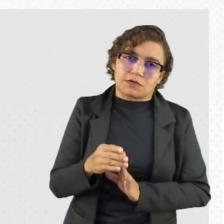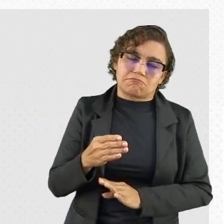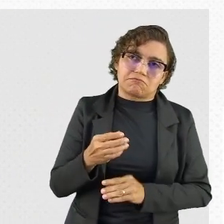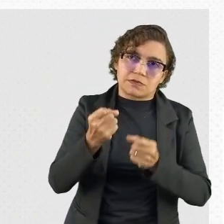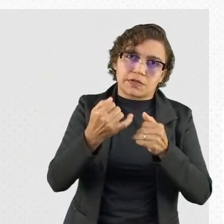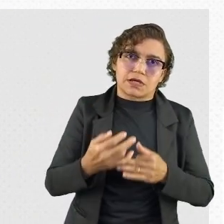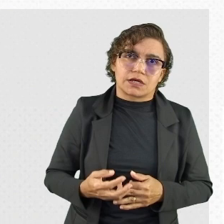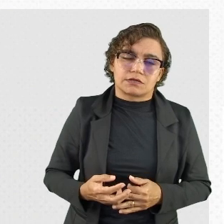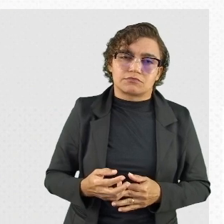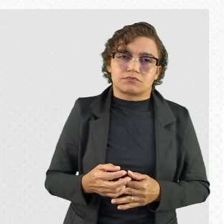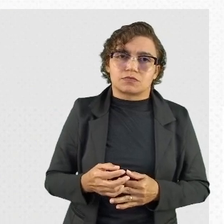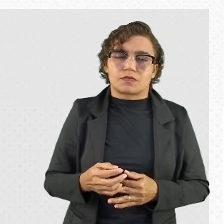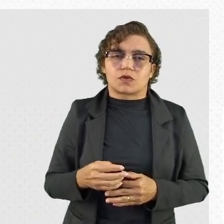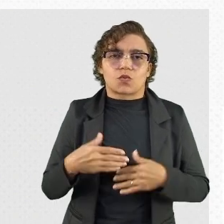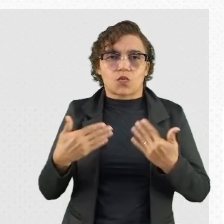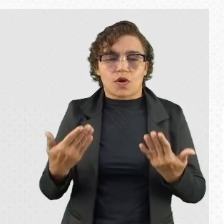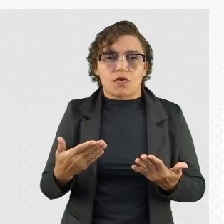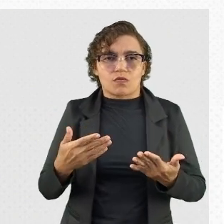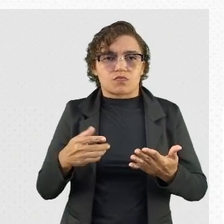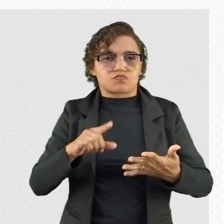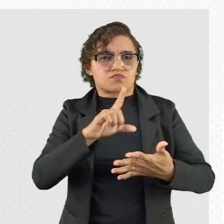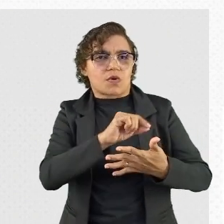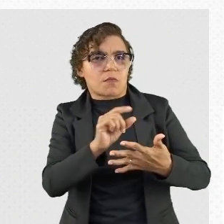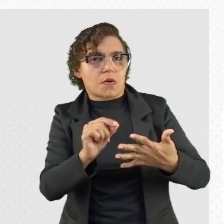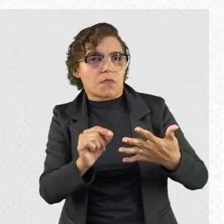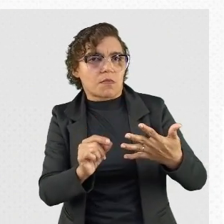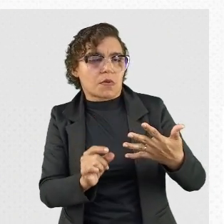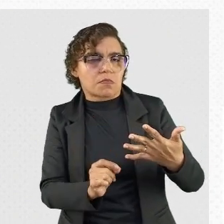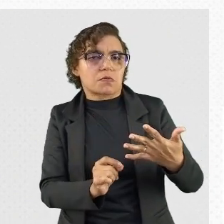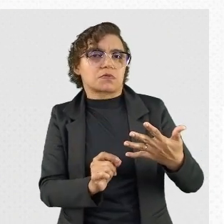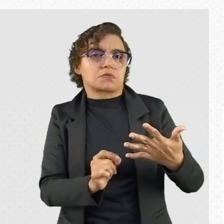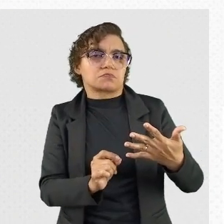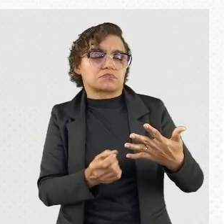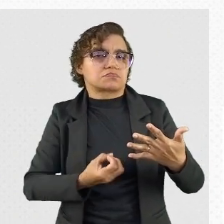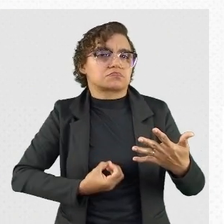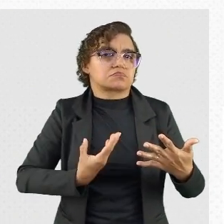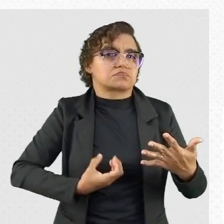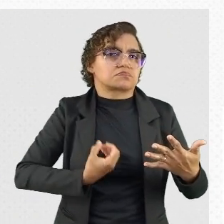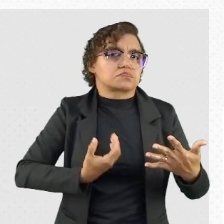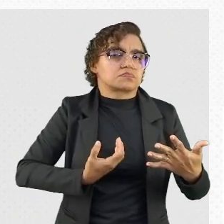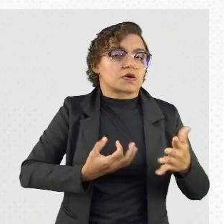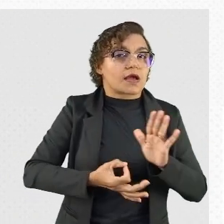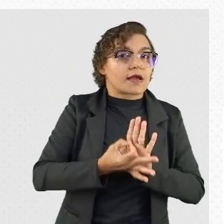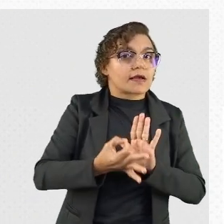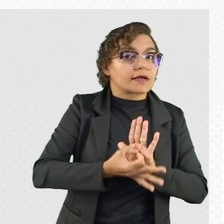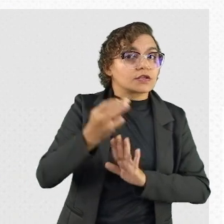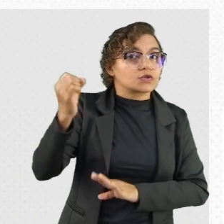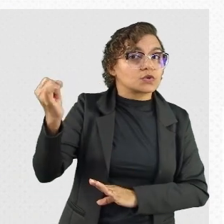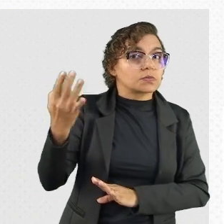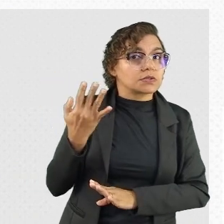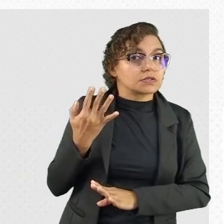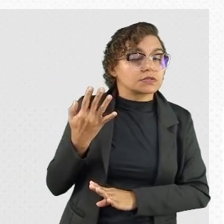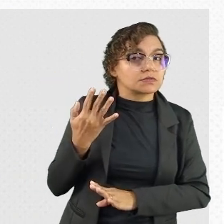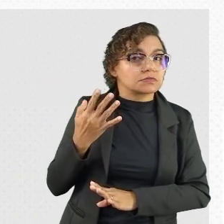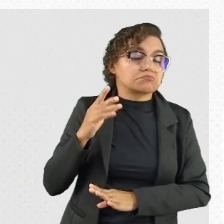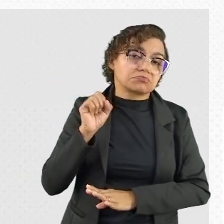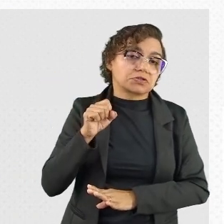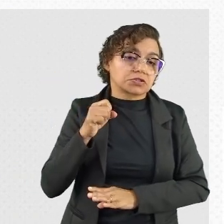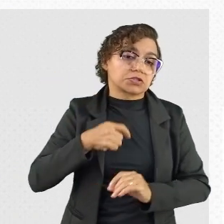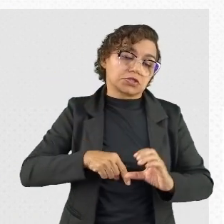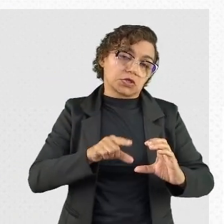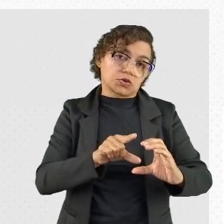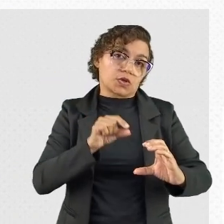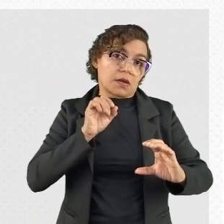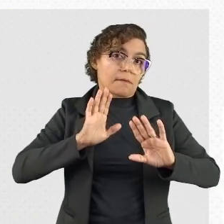pedindo exatamente qual dessas alternativas, né, expressa a maior crítica que o iluminismo fez, a gente poderia marcar